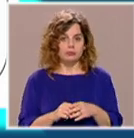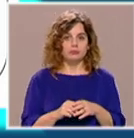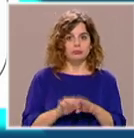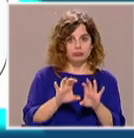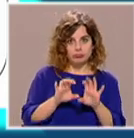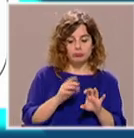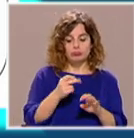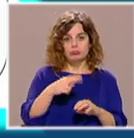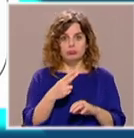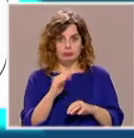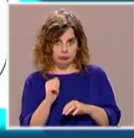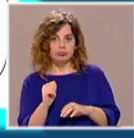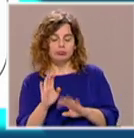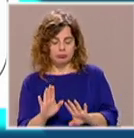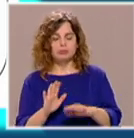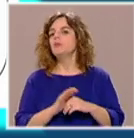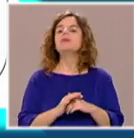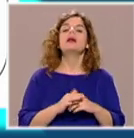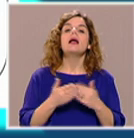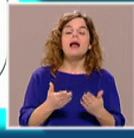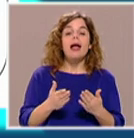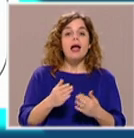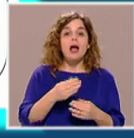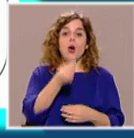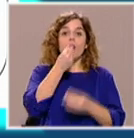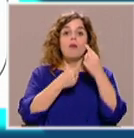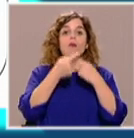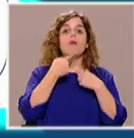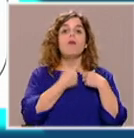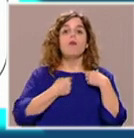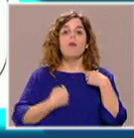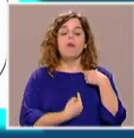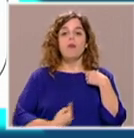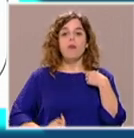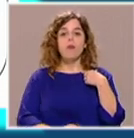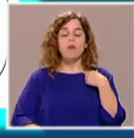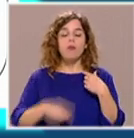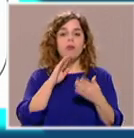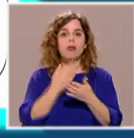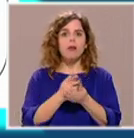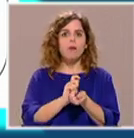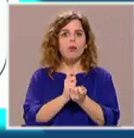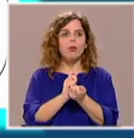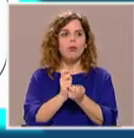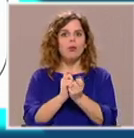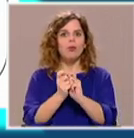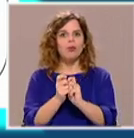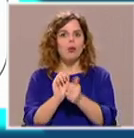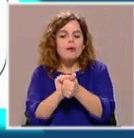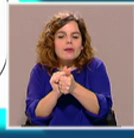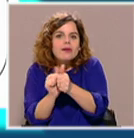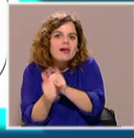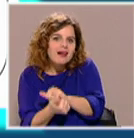então, que o alimento vai atravessar, vai fazer o seu percurso, obviamente, e vai sofrer, então, um conjunto de transformações. Mas,